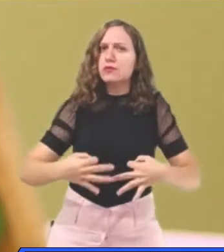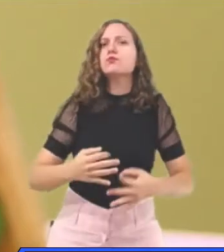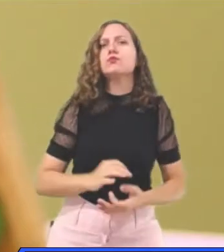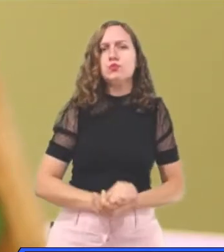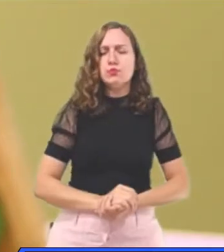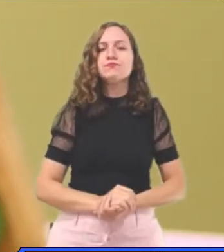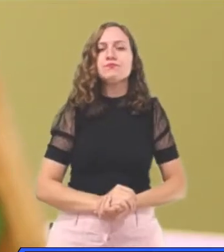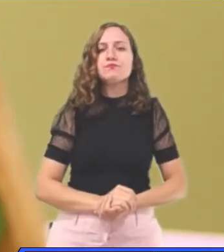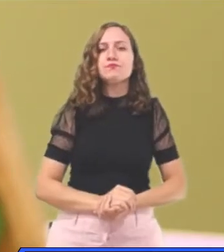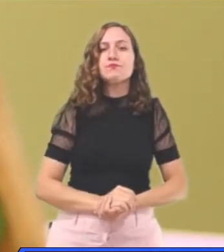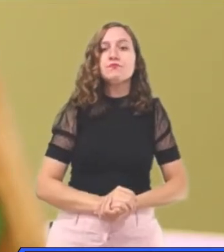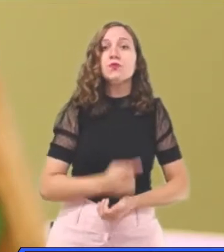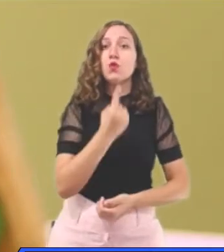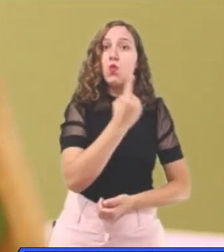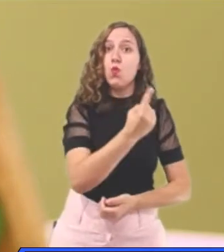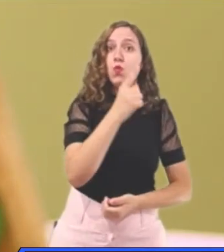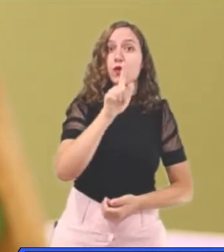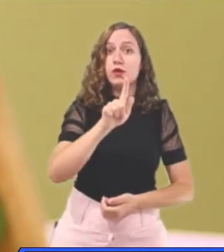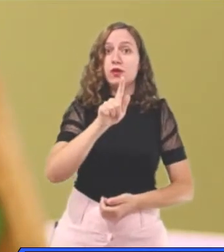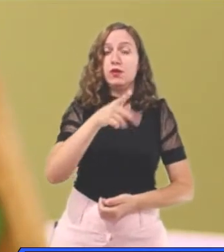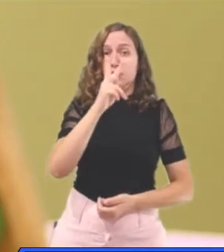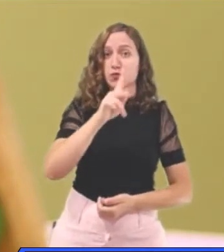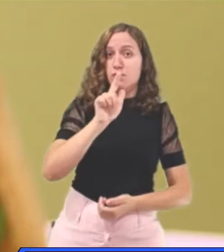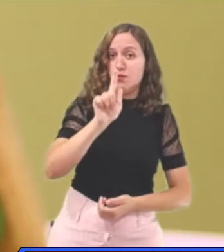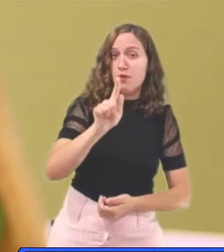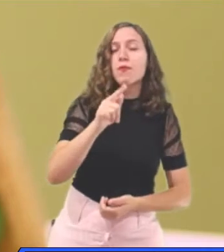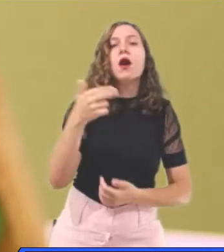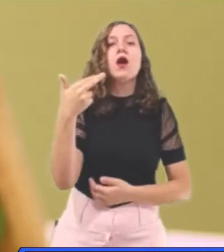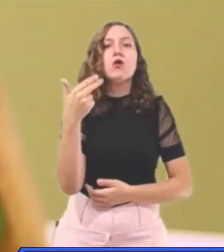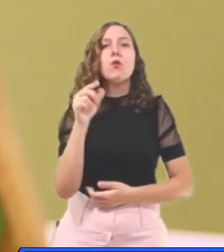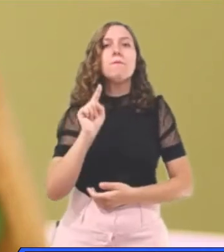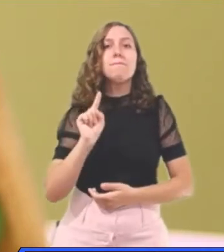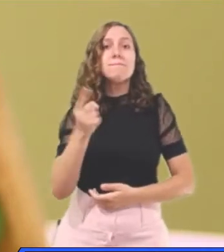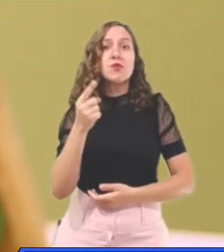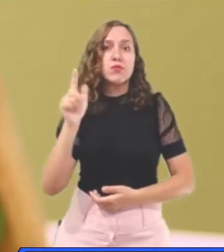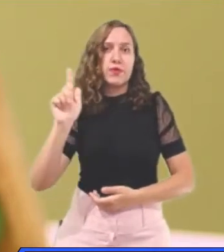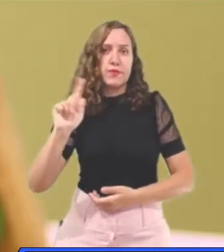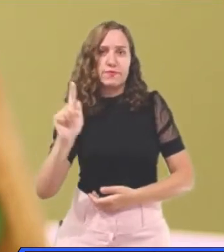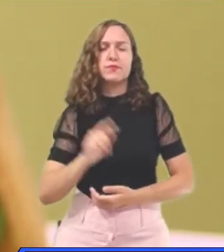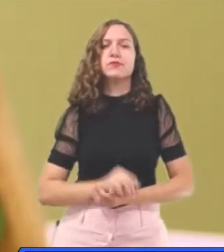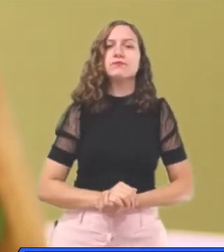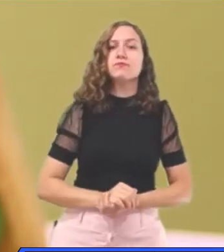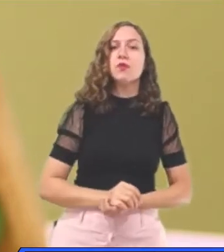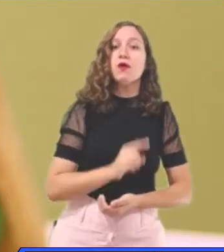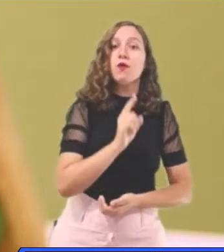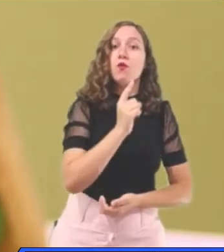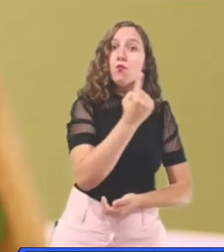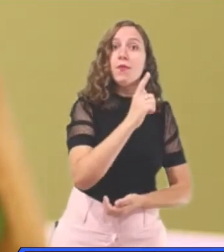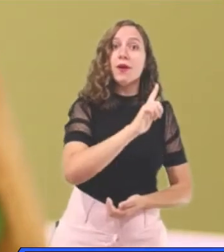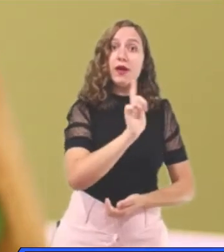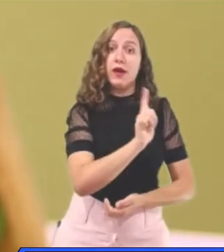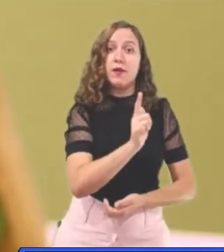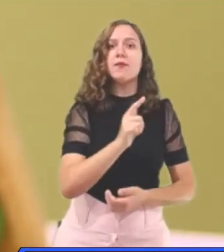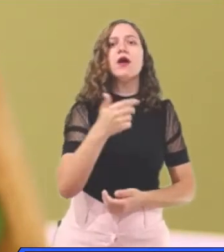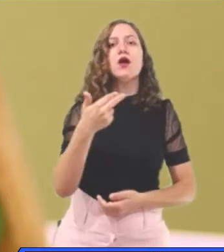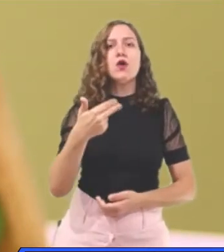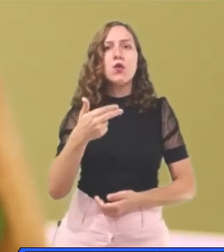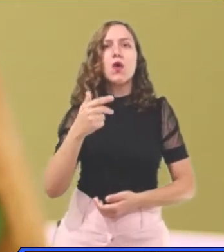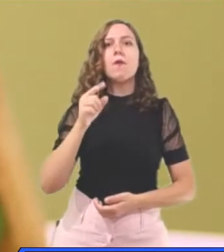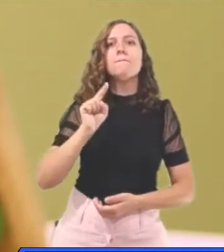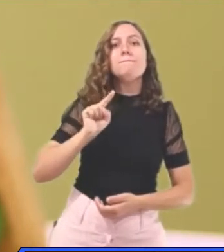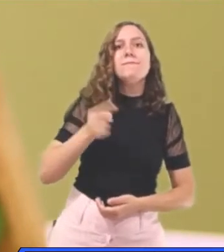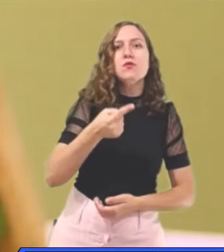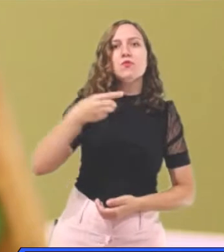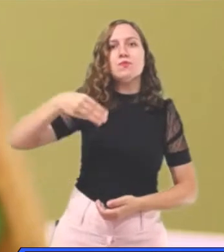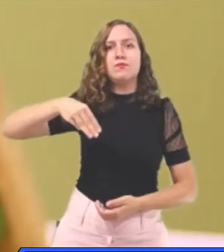Temos que 1 quilo é 1.000 gramas e 1 grama são 1.000 miligramas. Agora, tem também